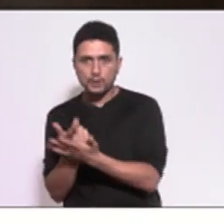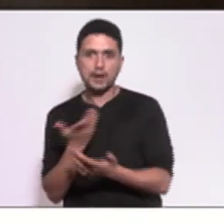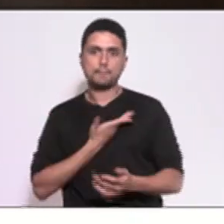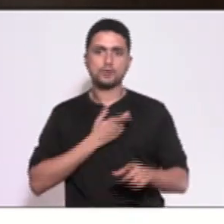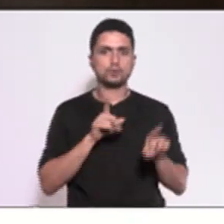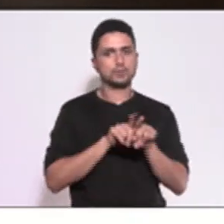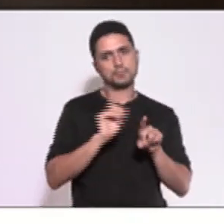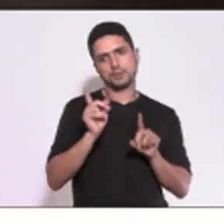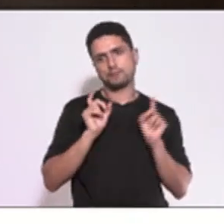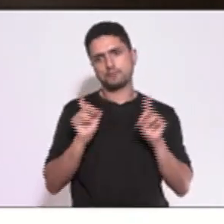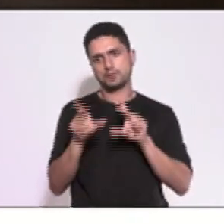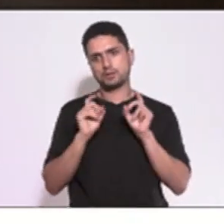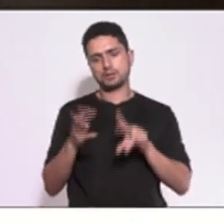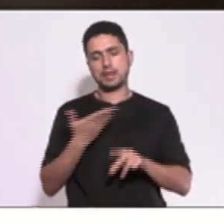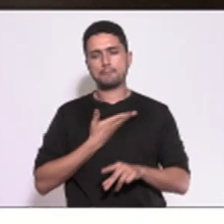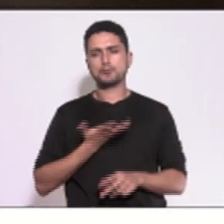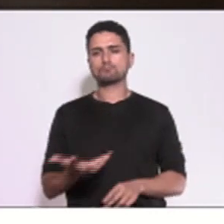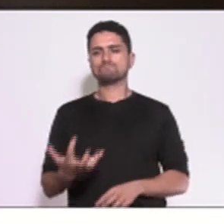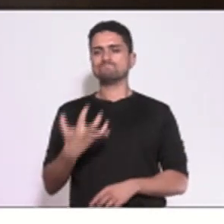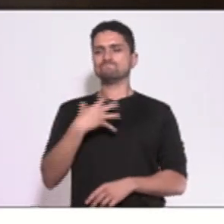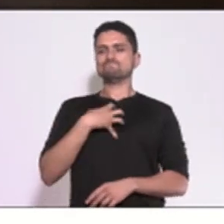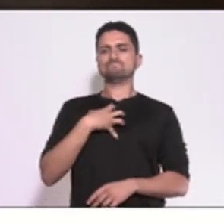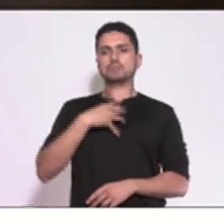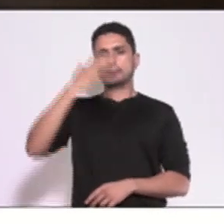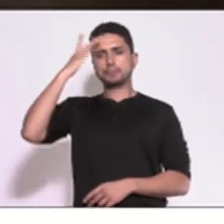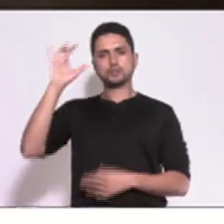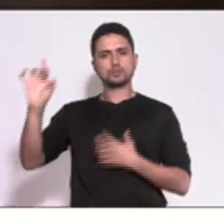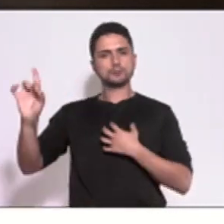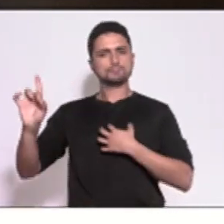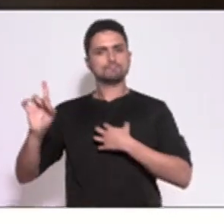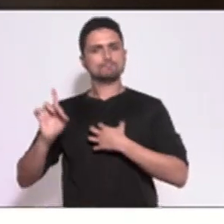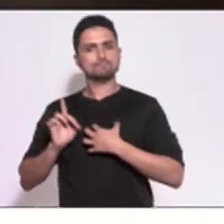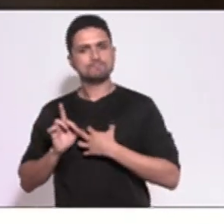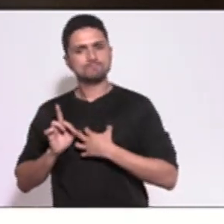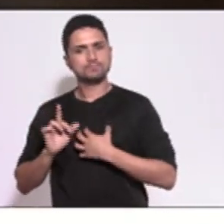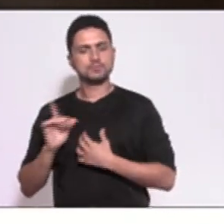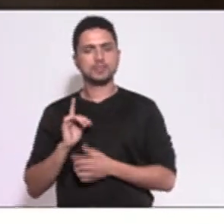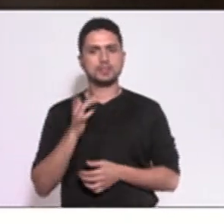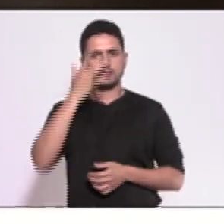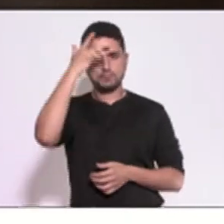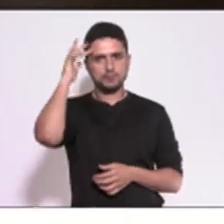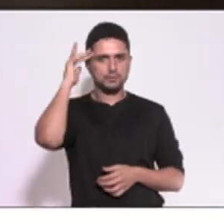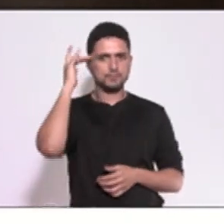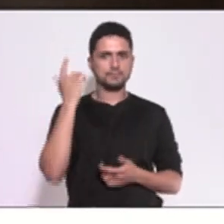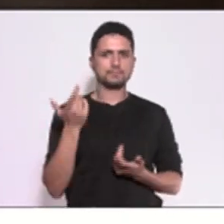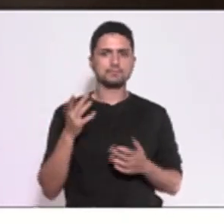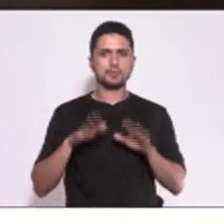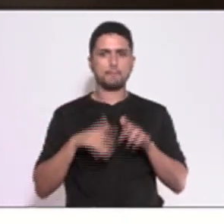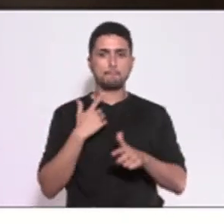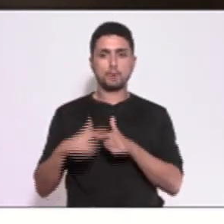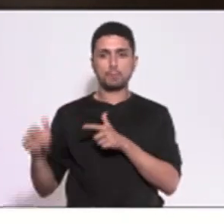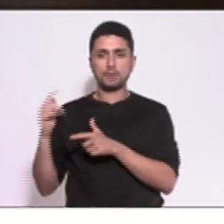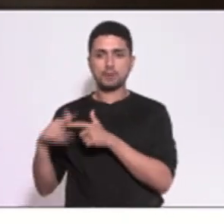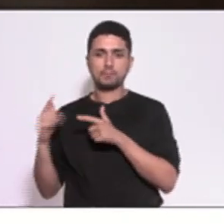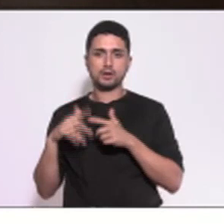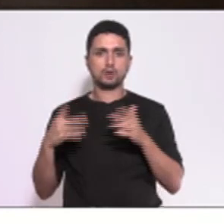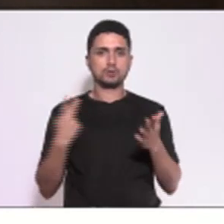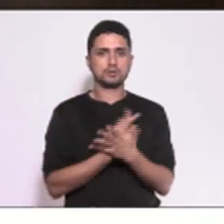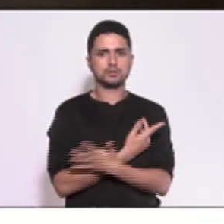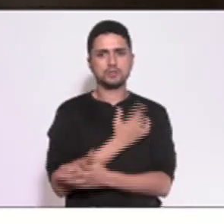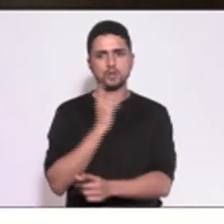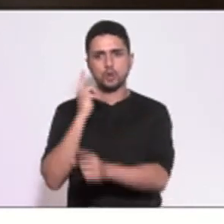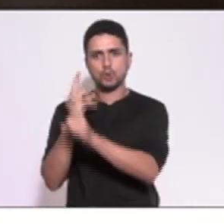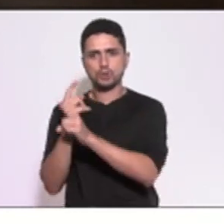vende, amigo a gente sente. Amigo é a base quando falta o chão, e há pessoas que choram por saber que as rosas